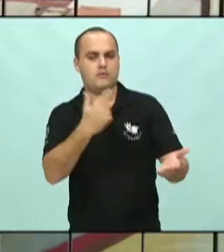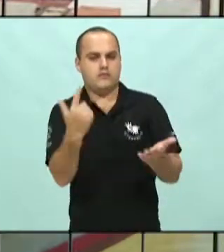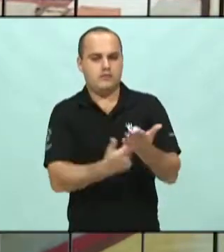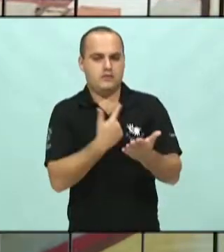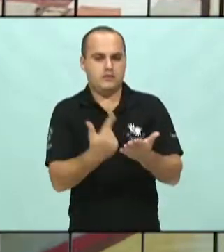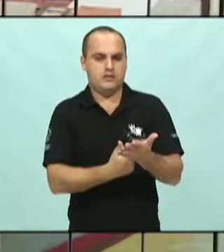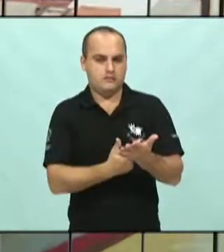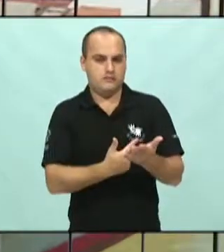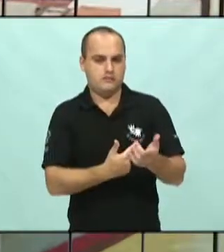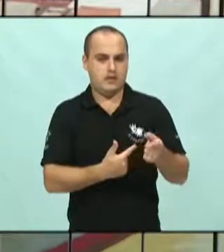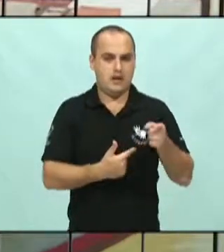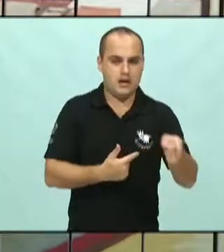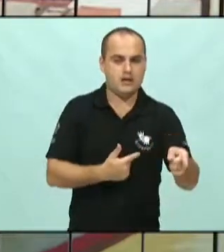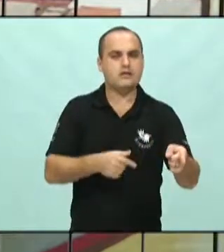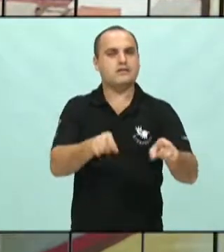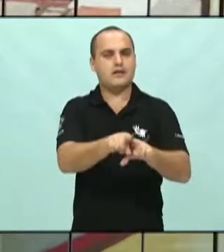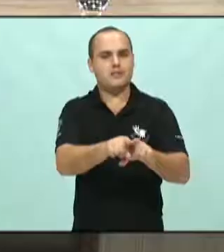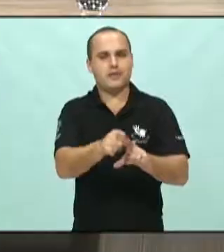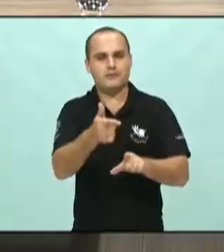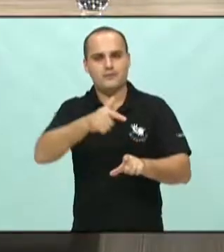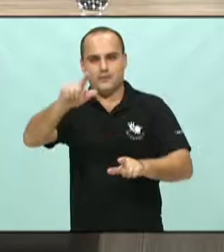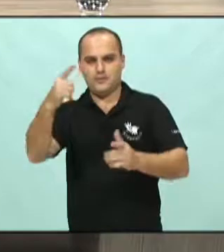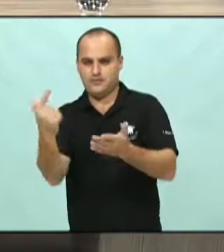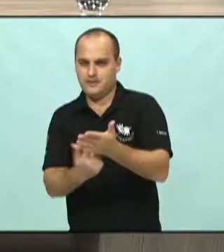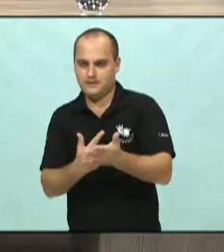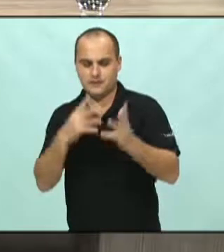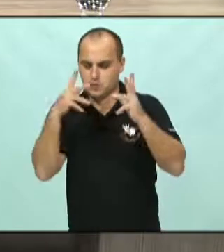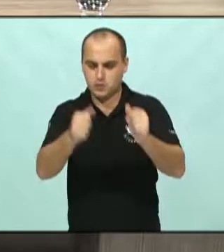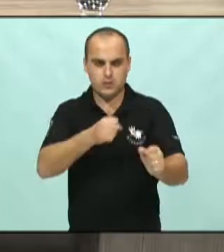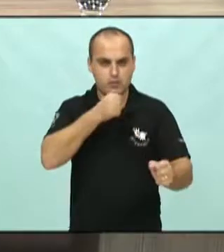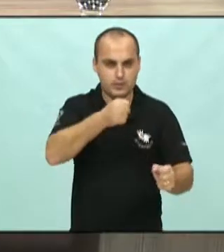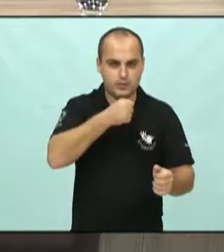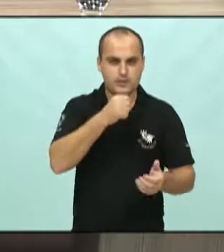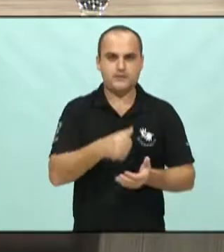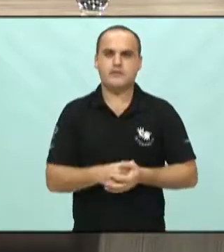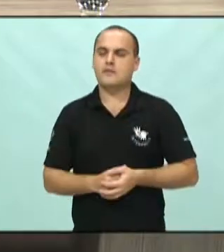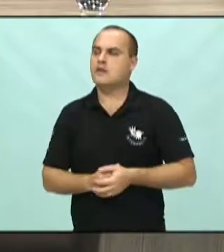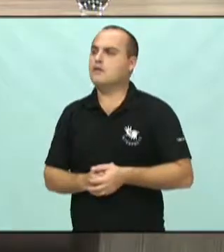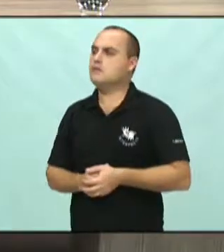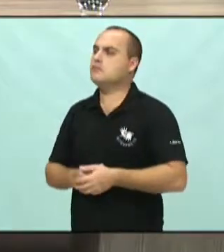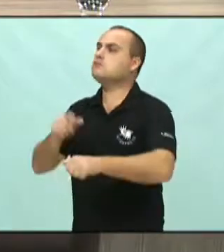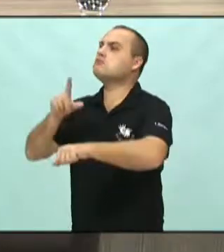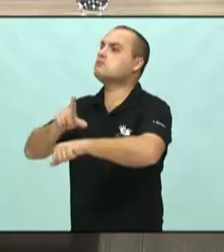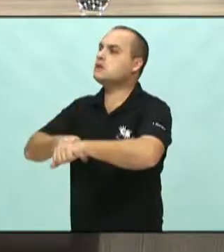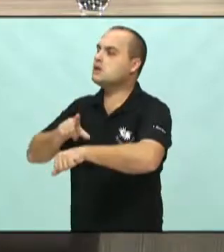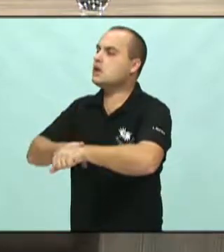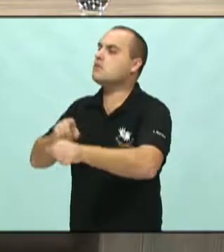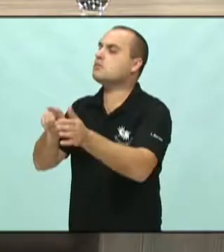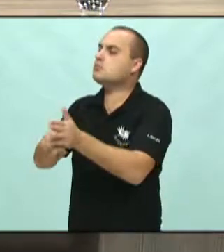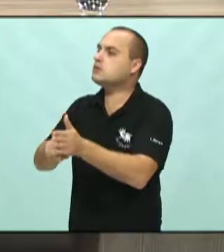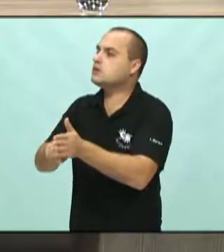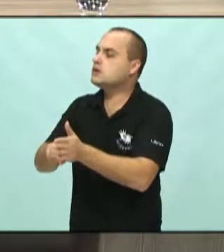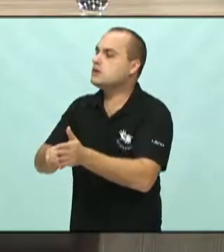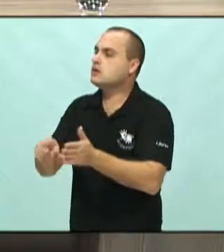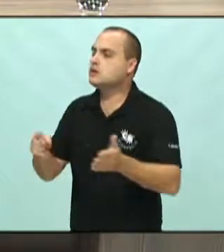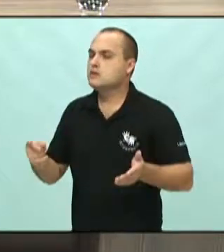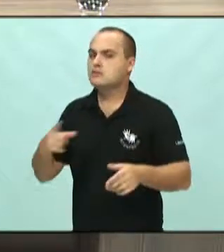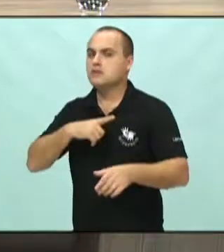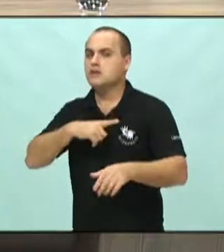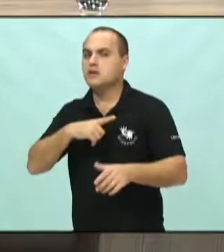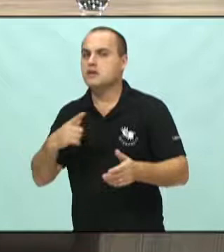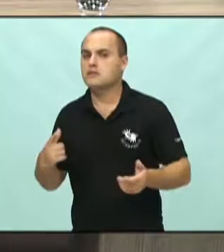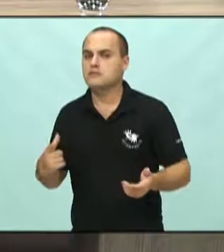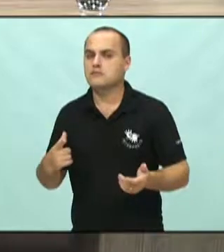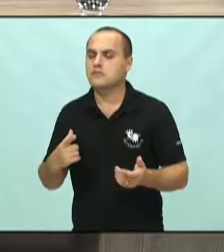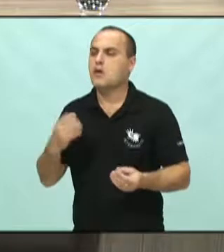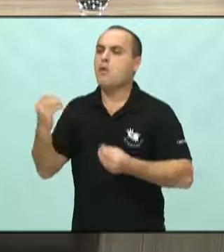do Torneio Luiz Amelo, é bem jornalístico. Quanto tempo durou a pesquisa? Como que